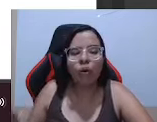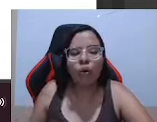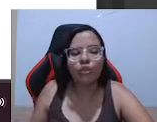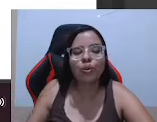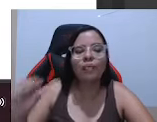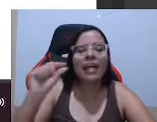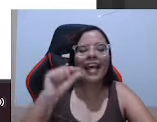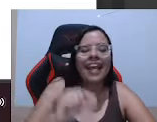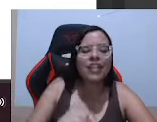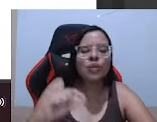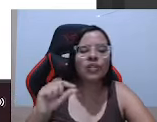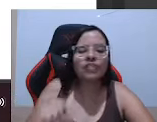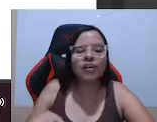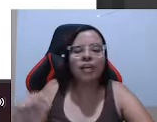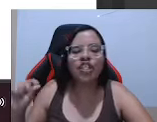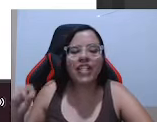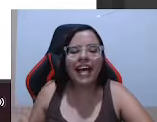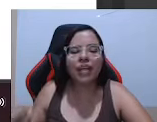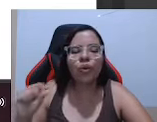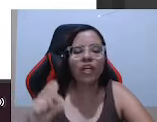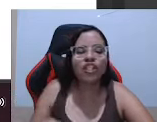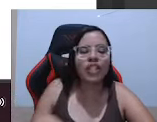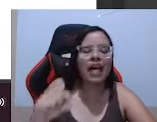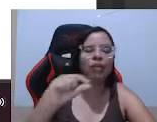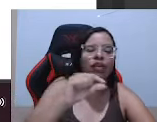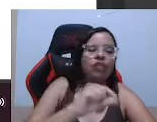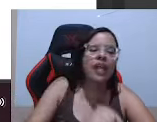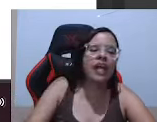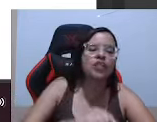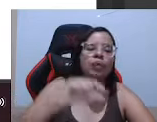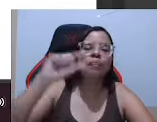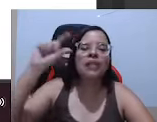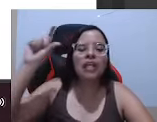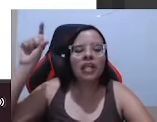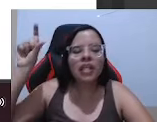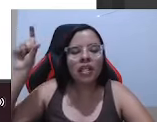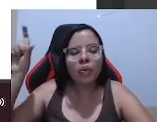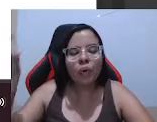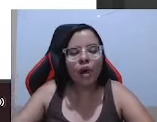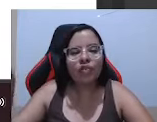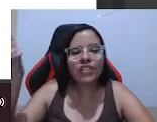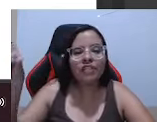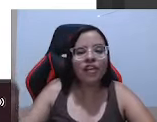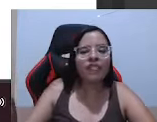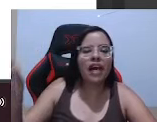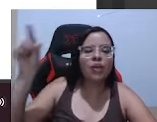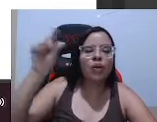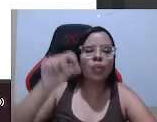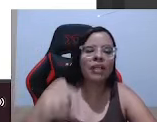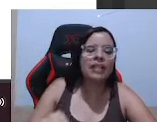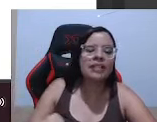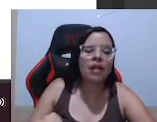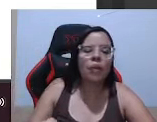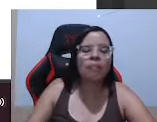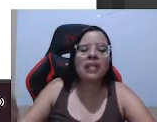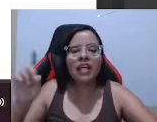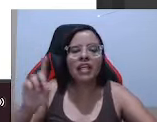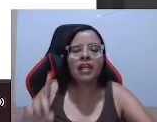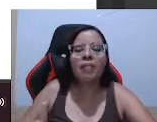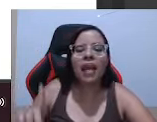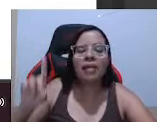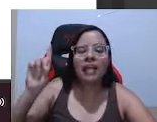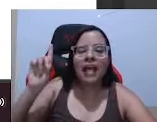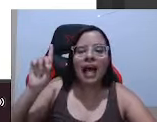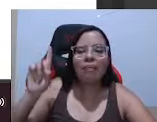28 de agosto, exclusivamente na área do candidato da Vunesp, no qual você vai enviar a documentação.